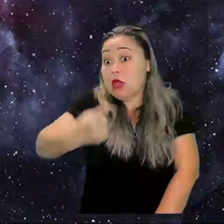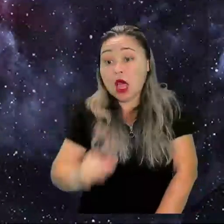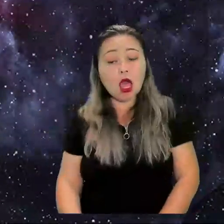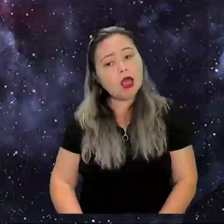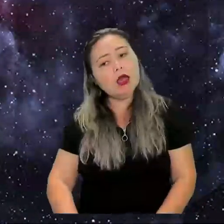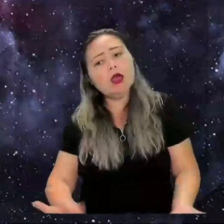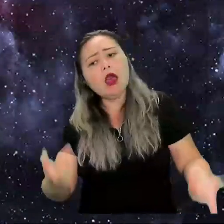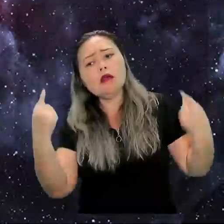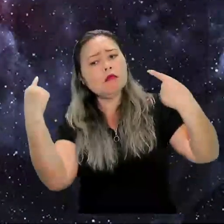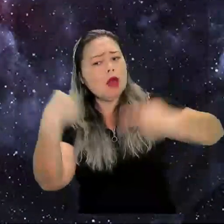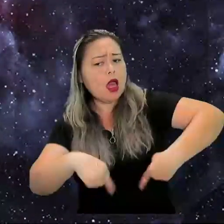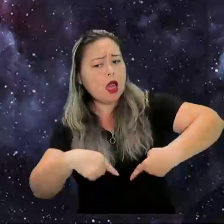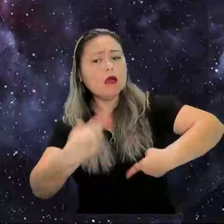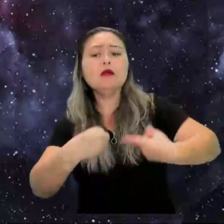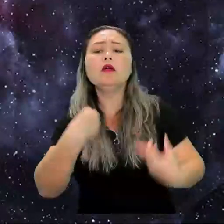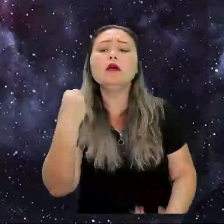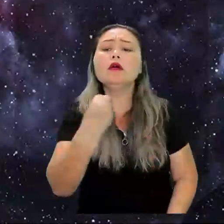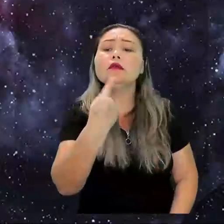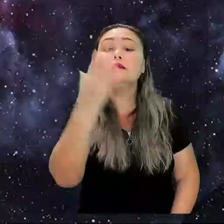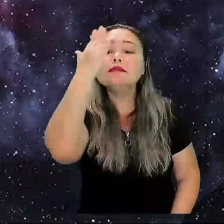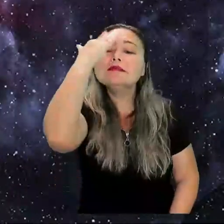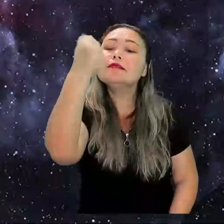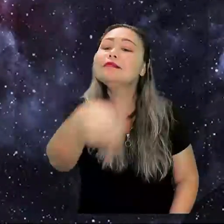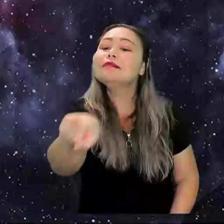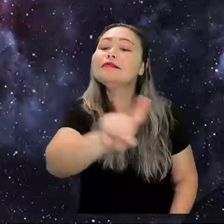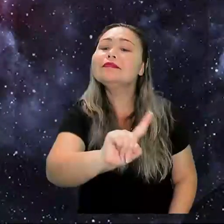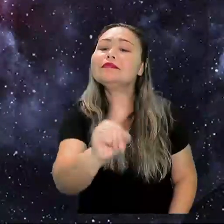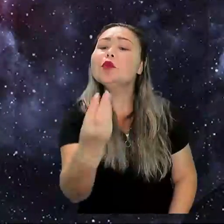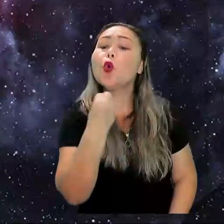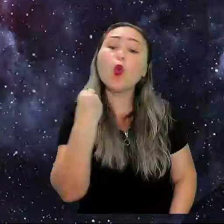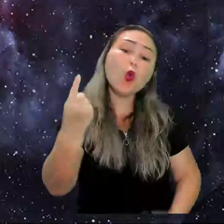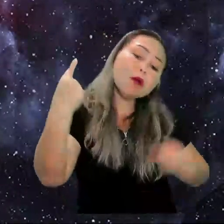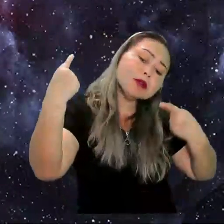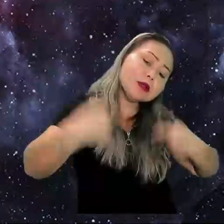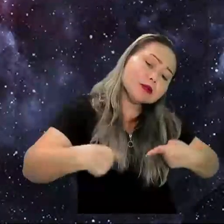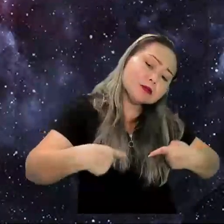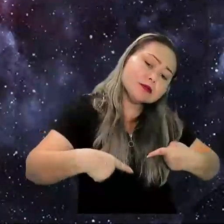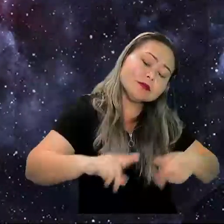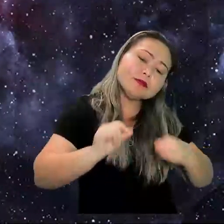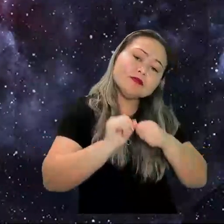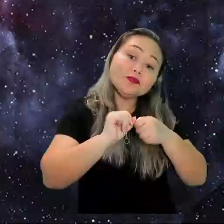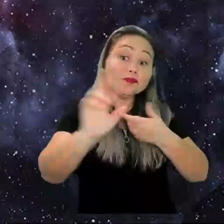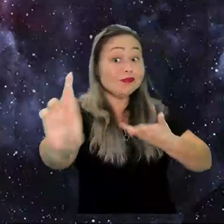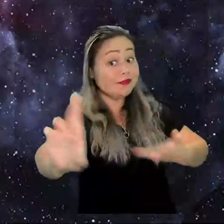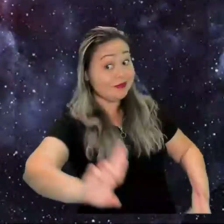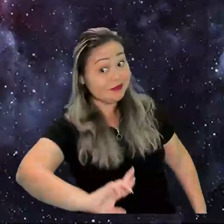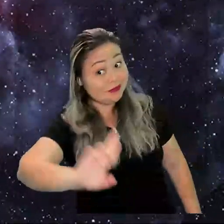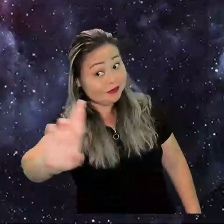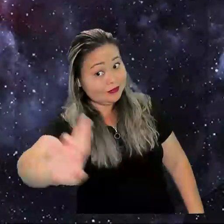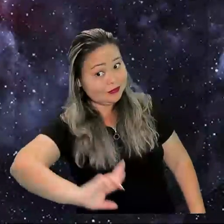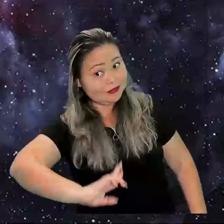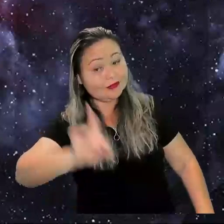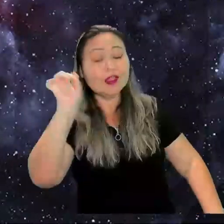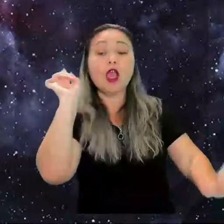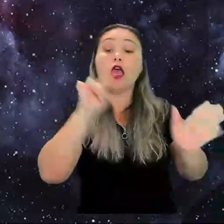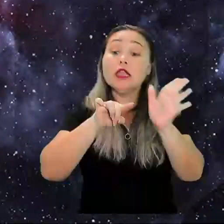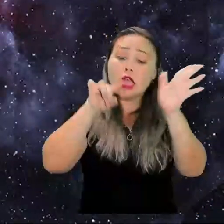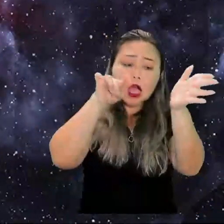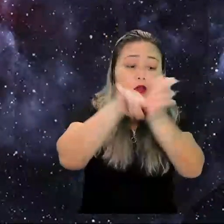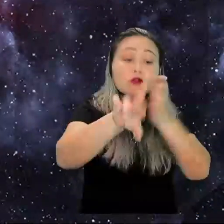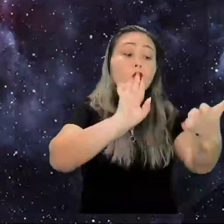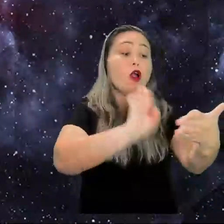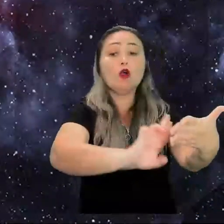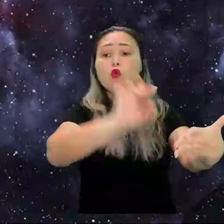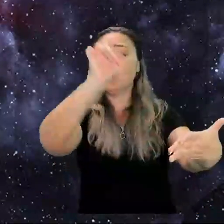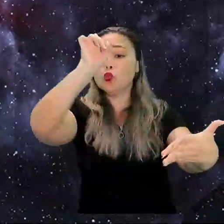que será que tá? Meu Deus, tô querendo saber. Como que tá esse desafio? Tô esperando o feedback. Resolver uma questão por